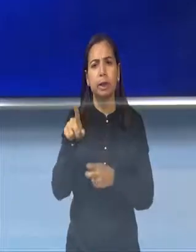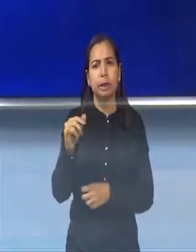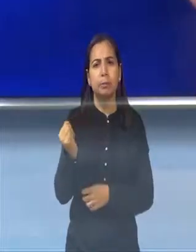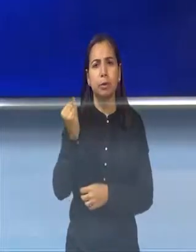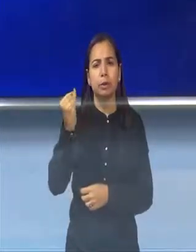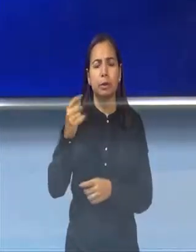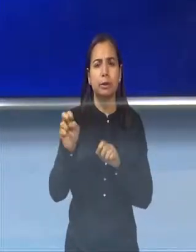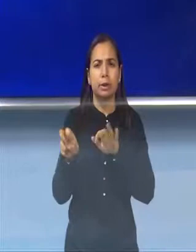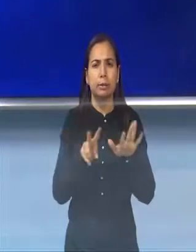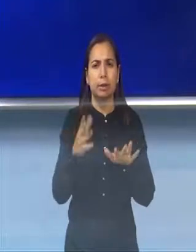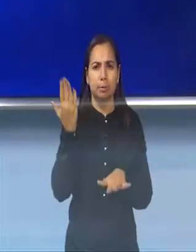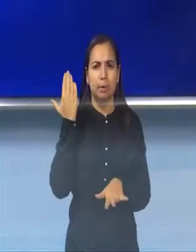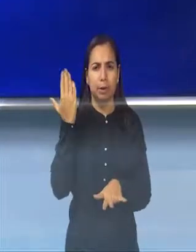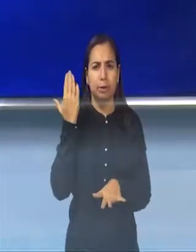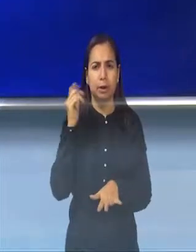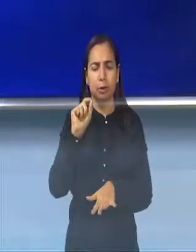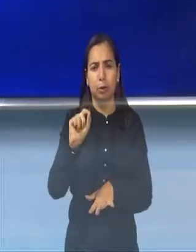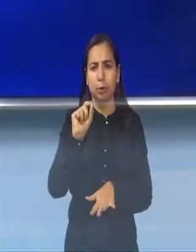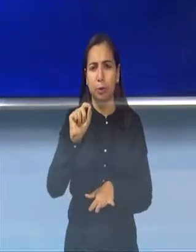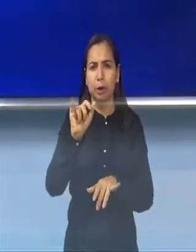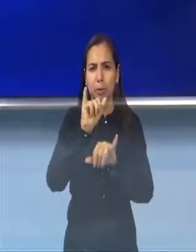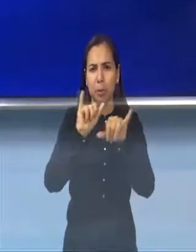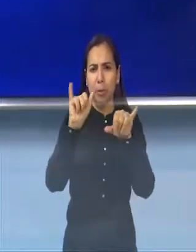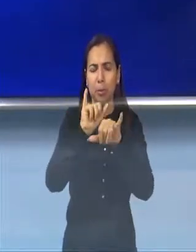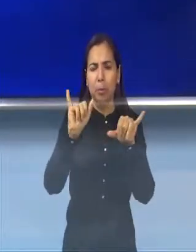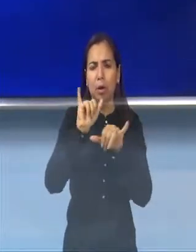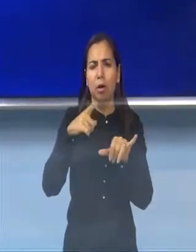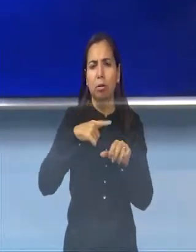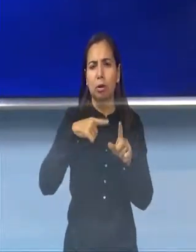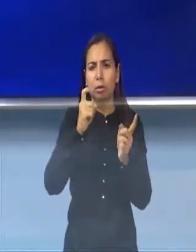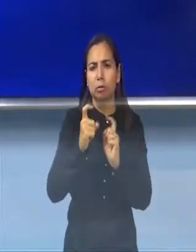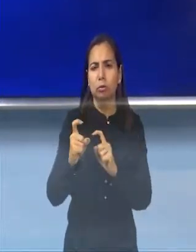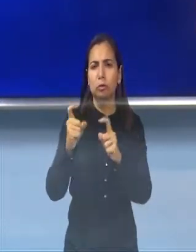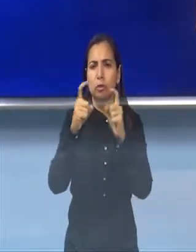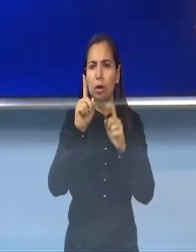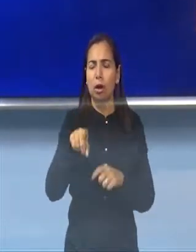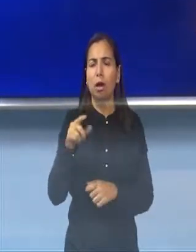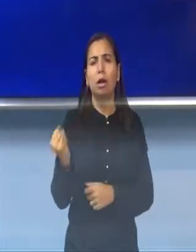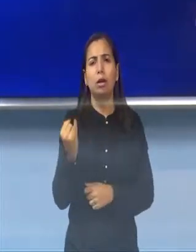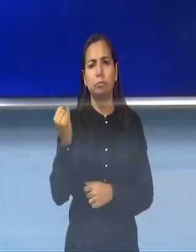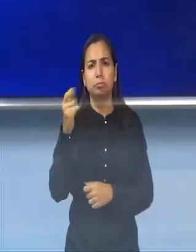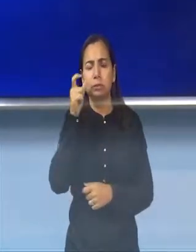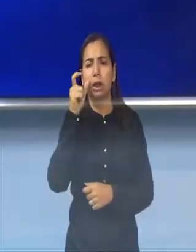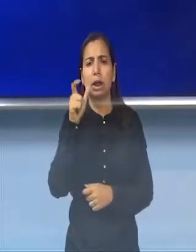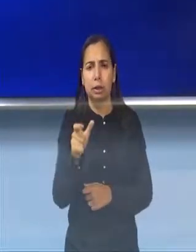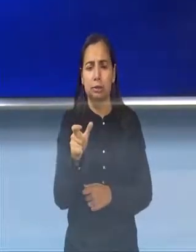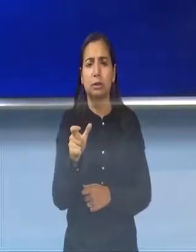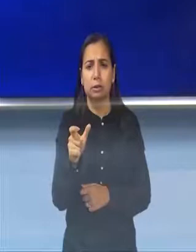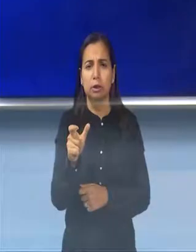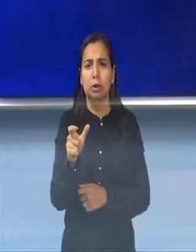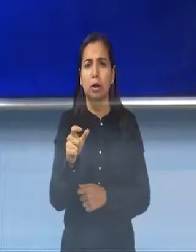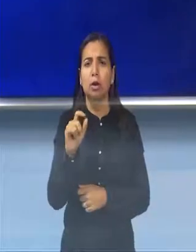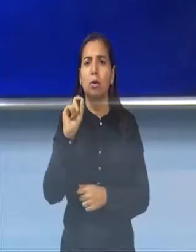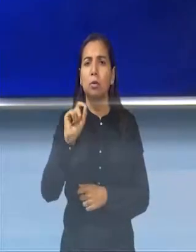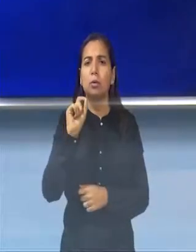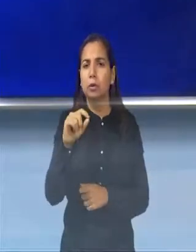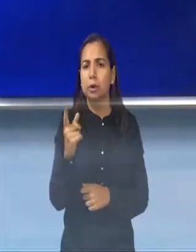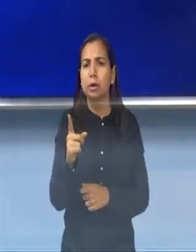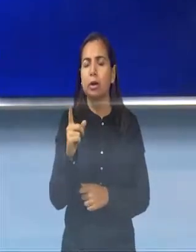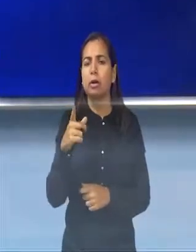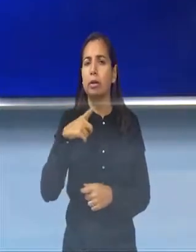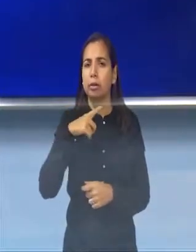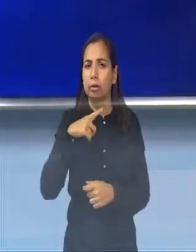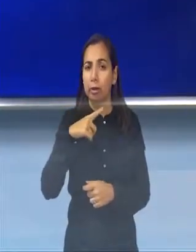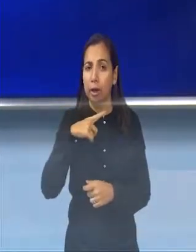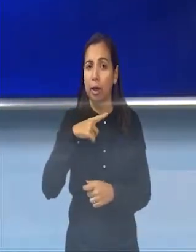nós assistimos pela chamada mídia grande uma discussão bem interessante nessa sua direção, com relação aos